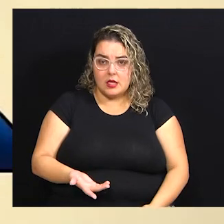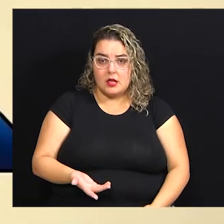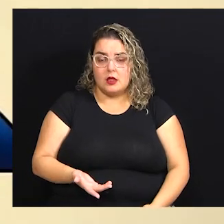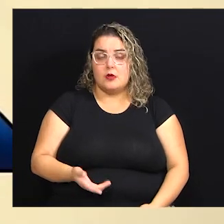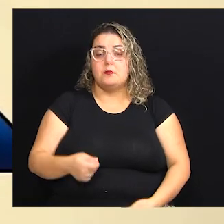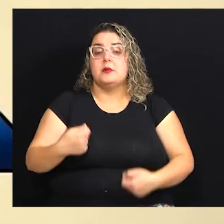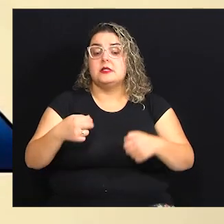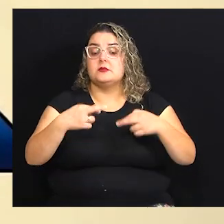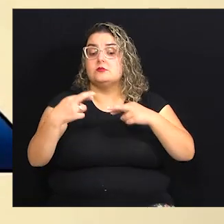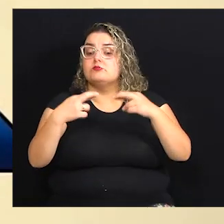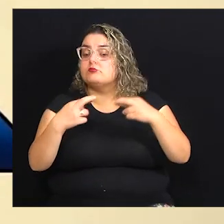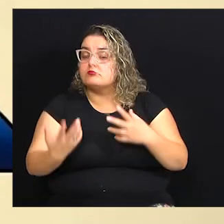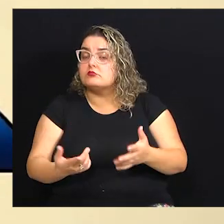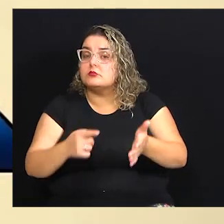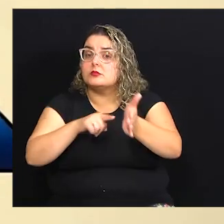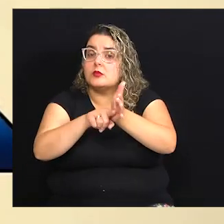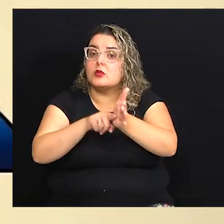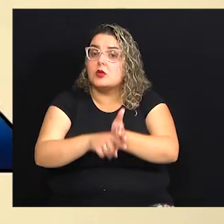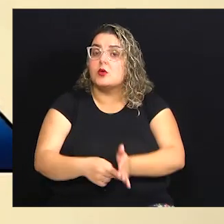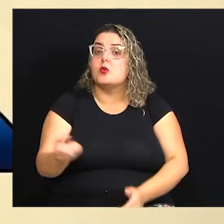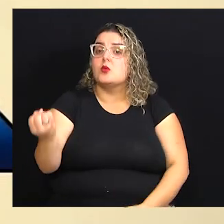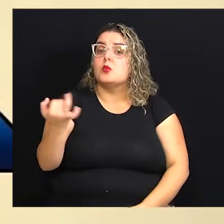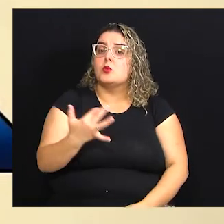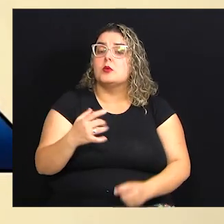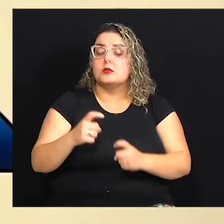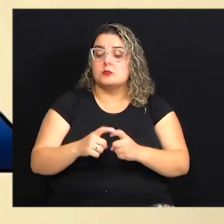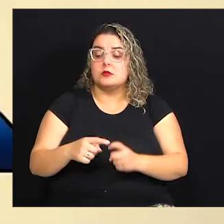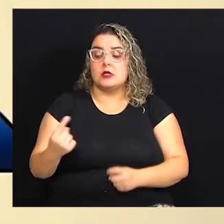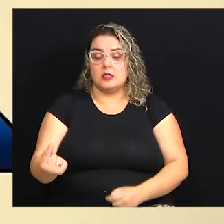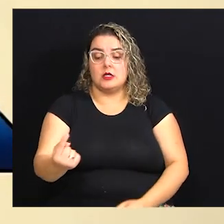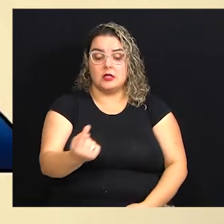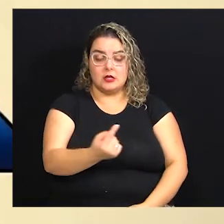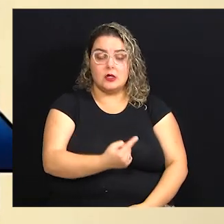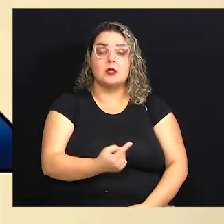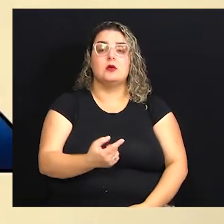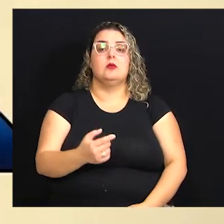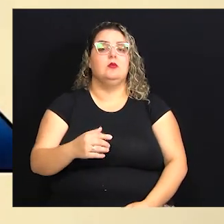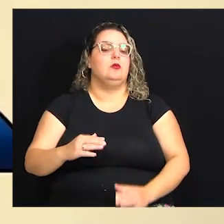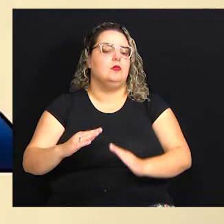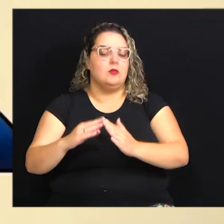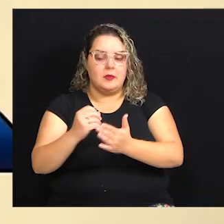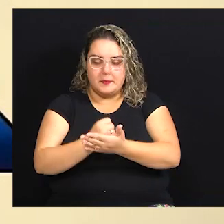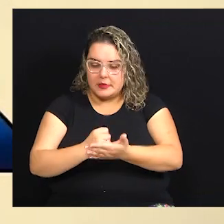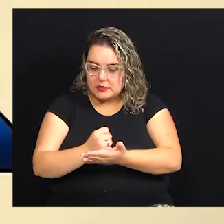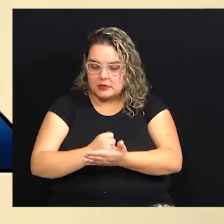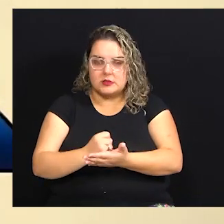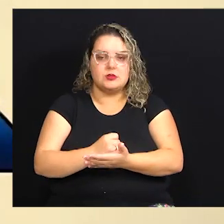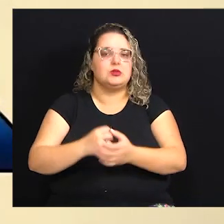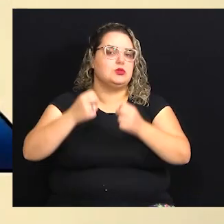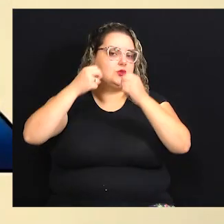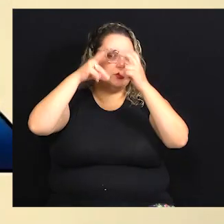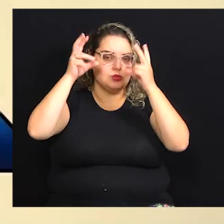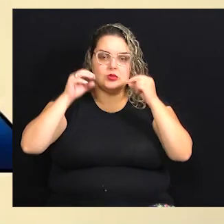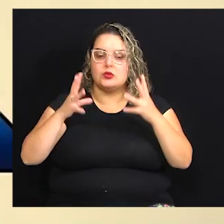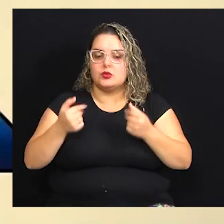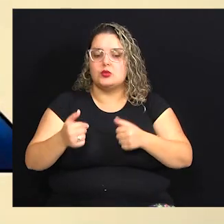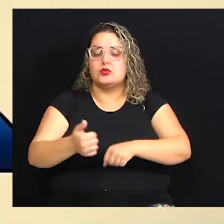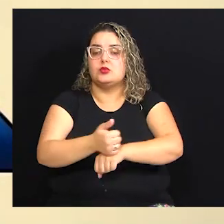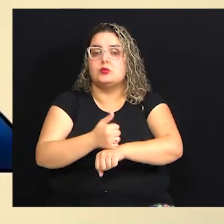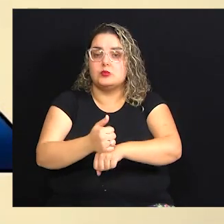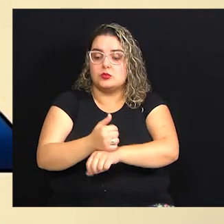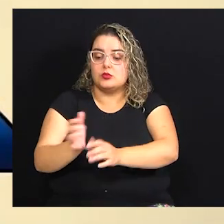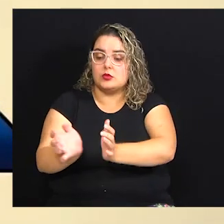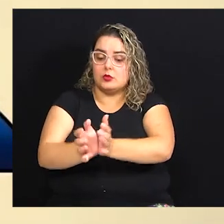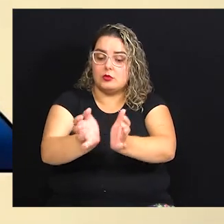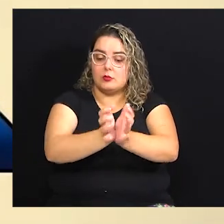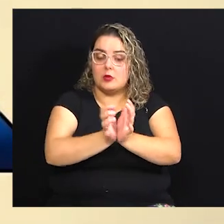esse levantamento e questionando quantos médicos tem em cada unidade, farmacêutico, enfermeiro, todos os profissionais das equipes,